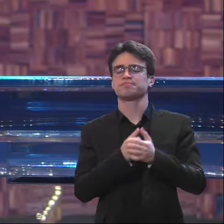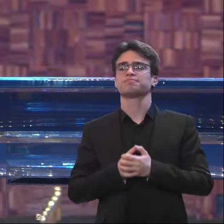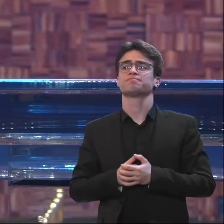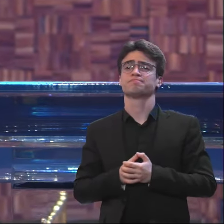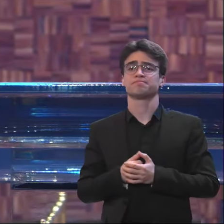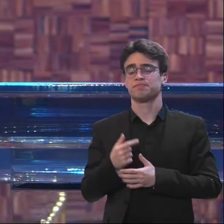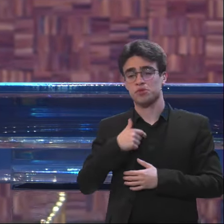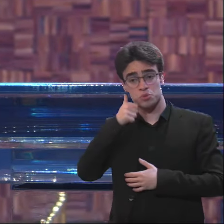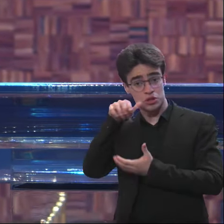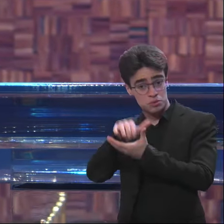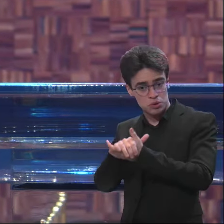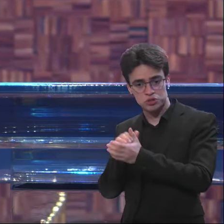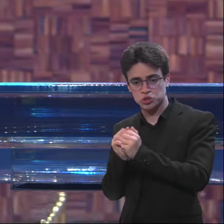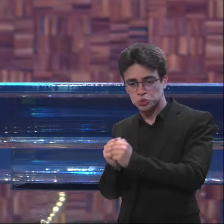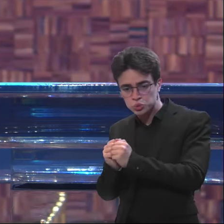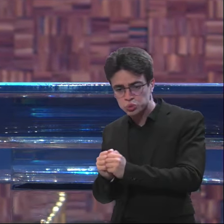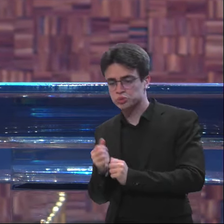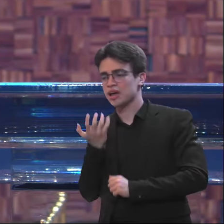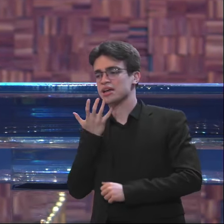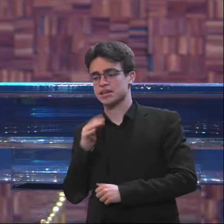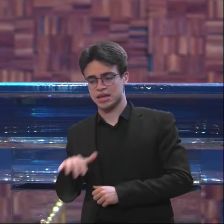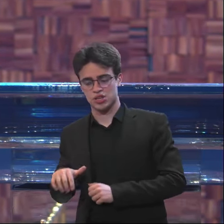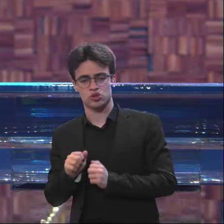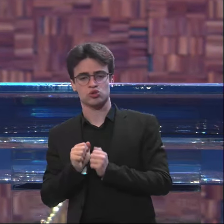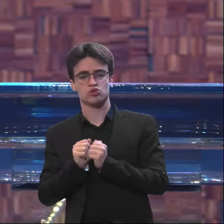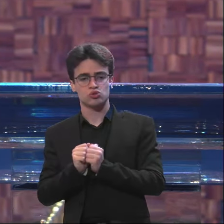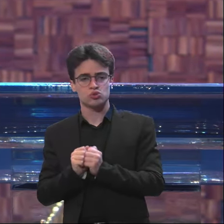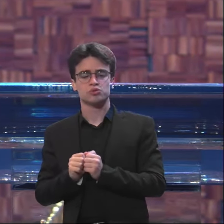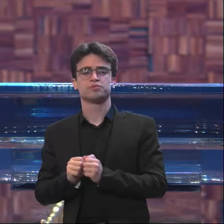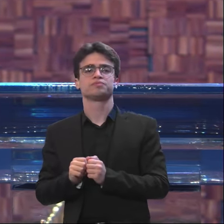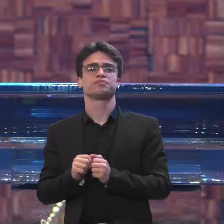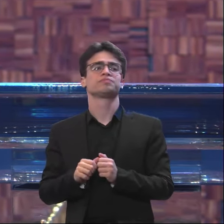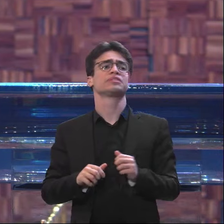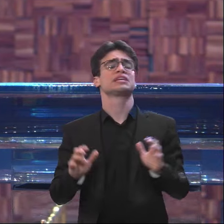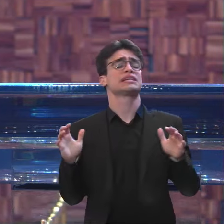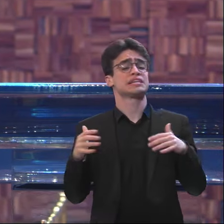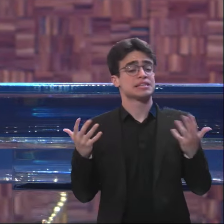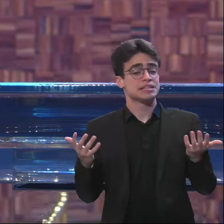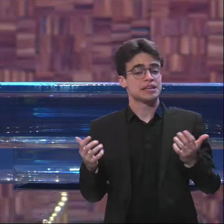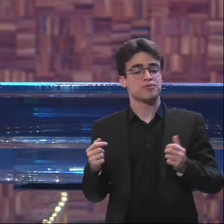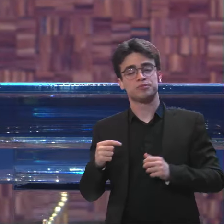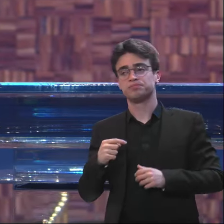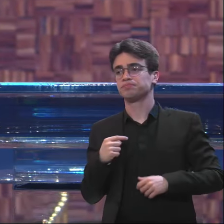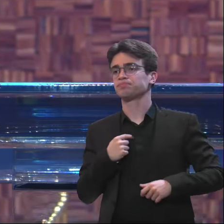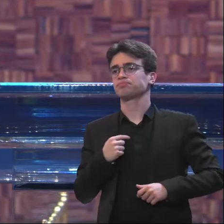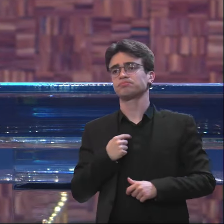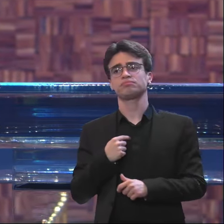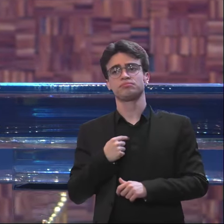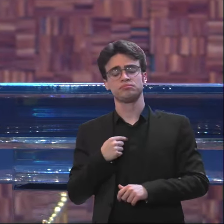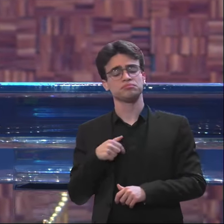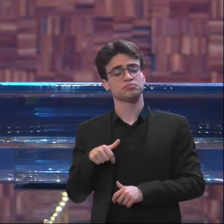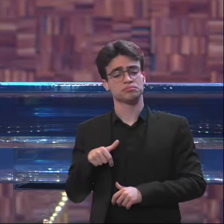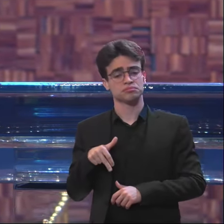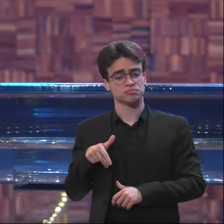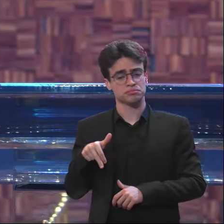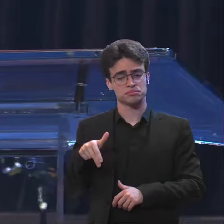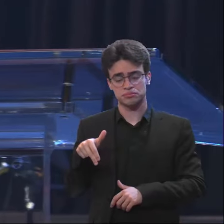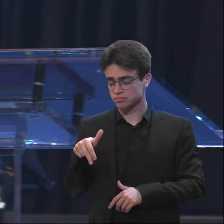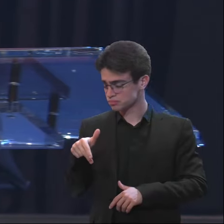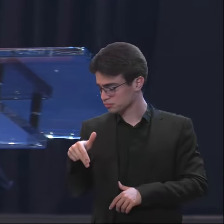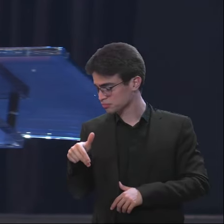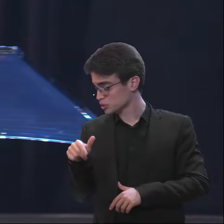junto com a Sil, com as crianças, e de repente eu encontrei um rapaz na